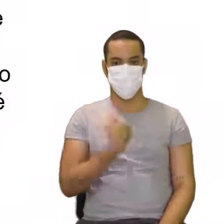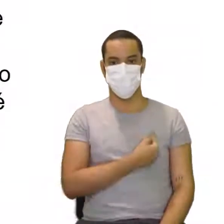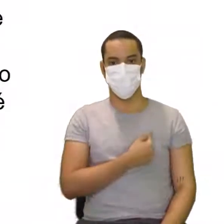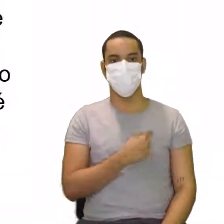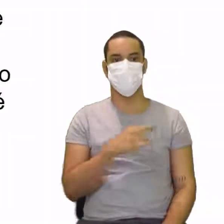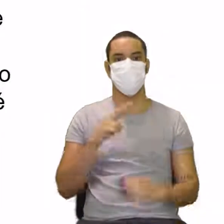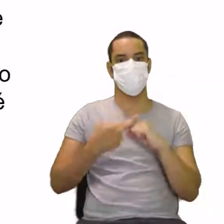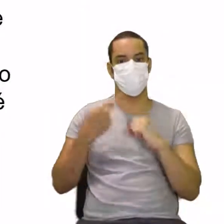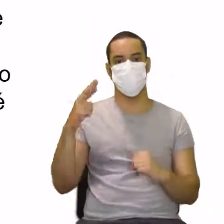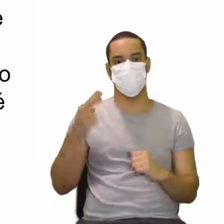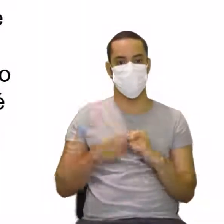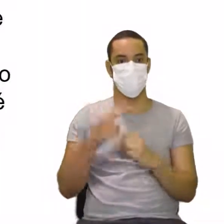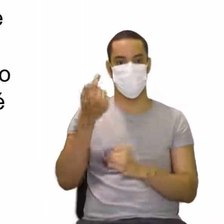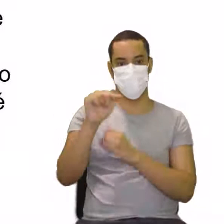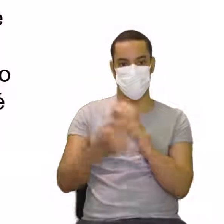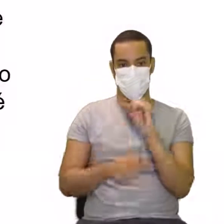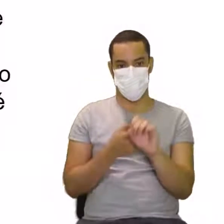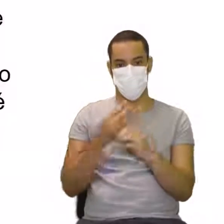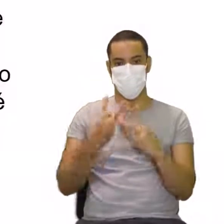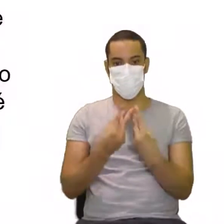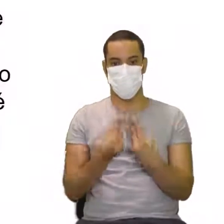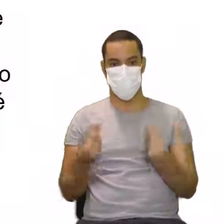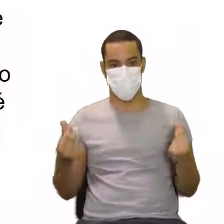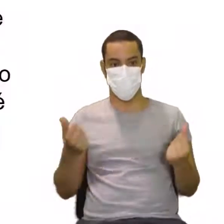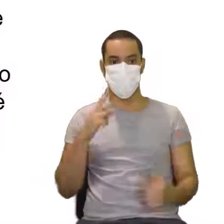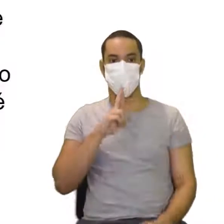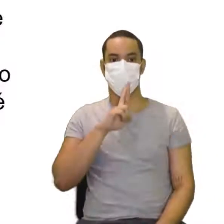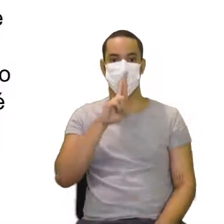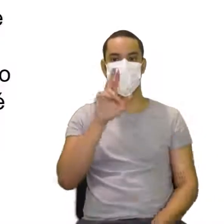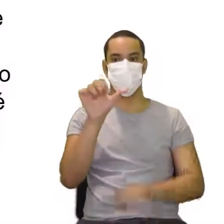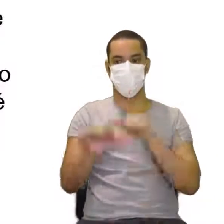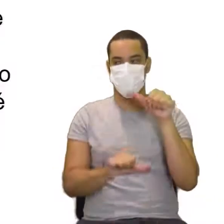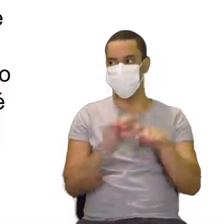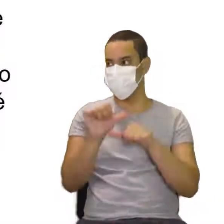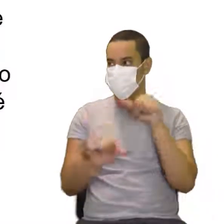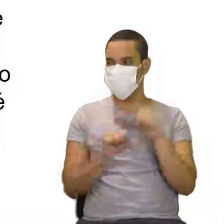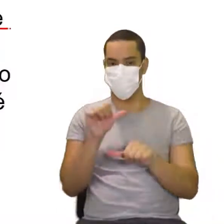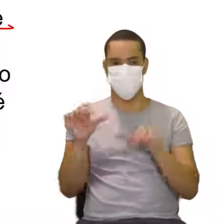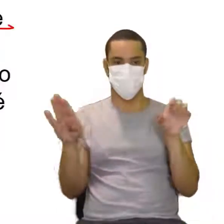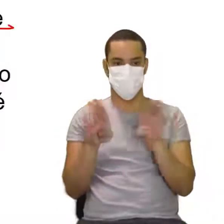emitida, o átomo se desintegra, o que resulta na transformação,